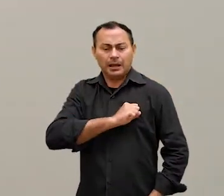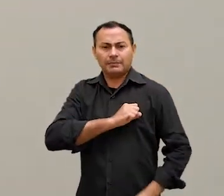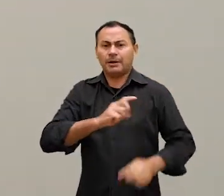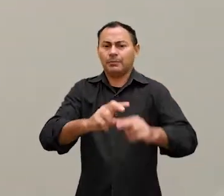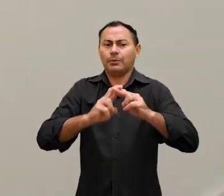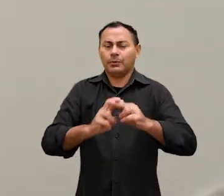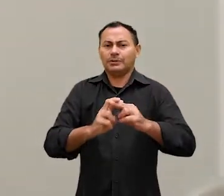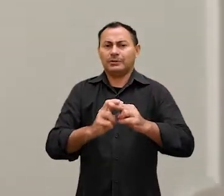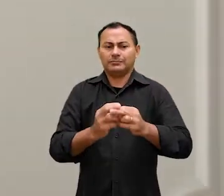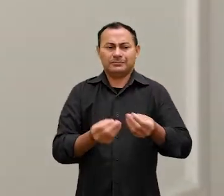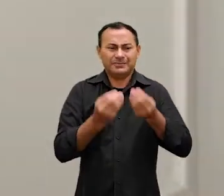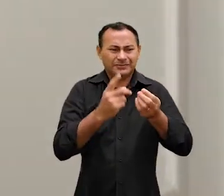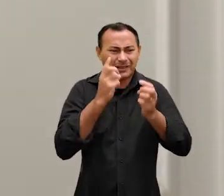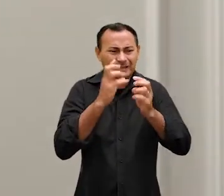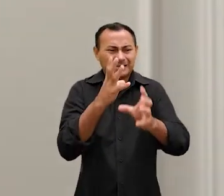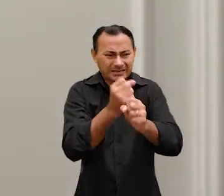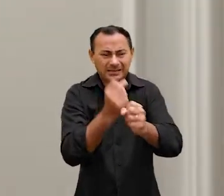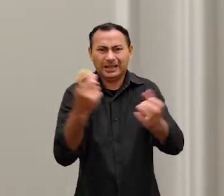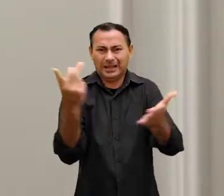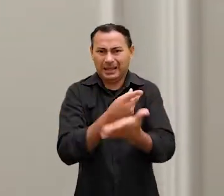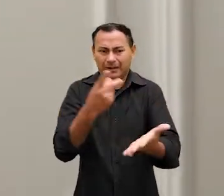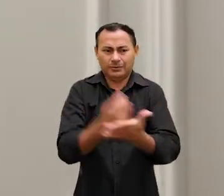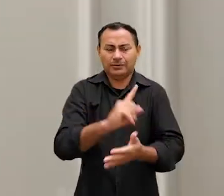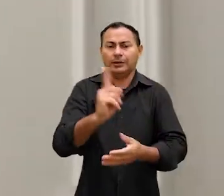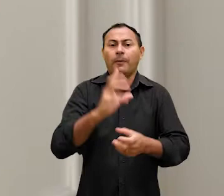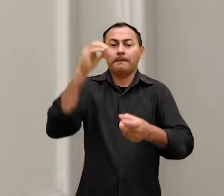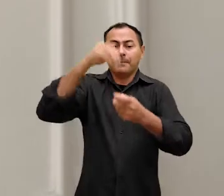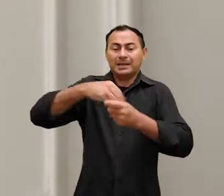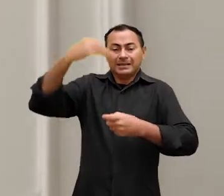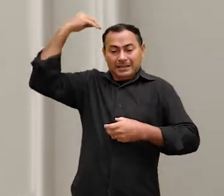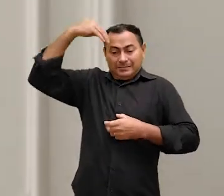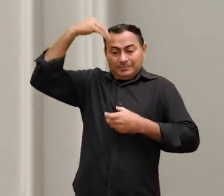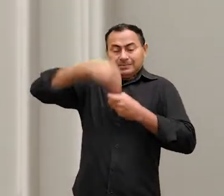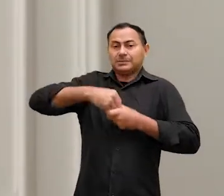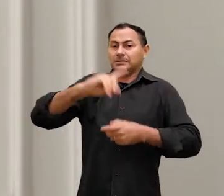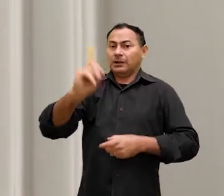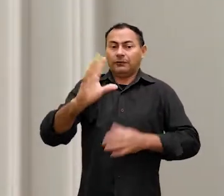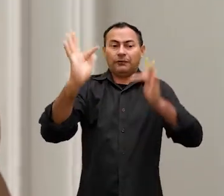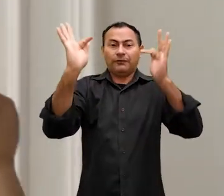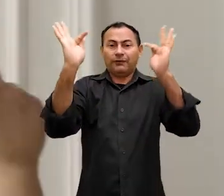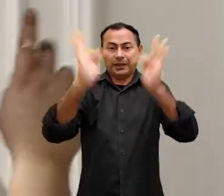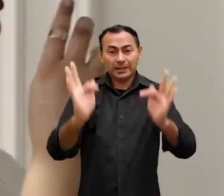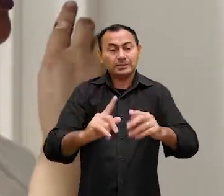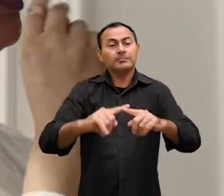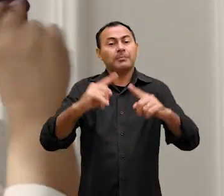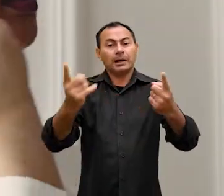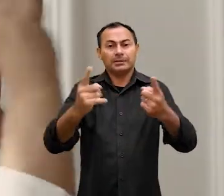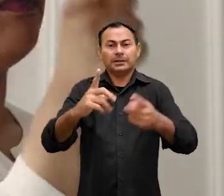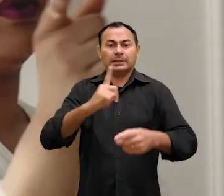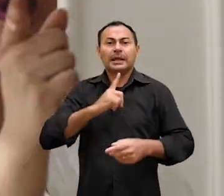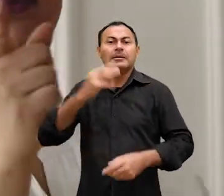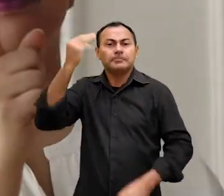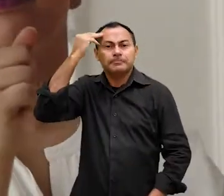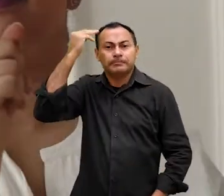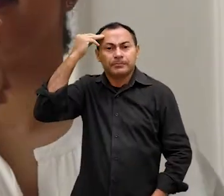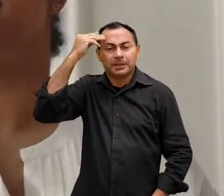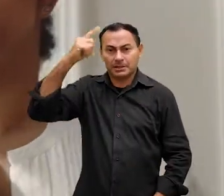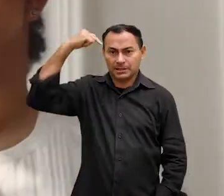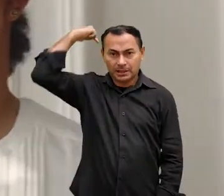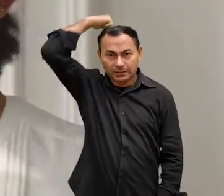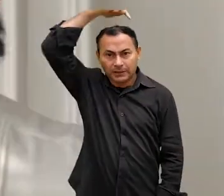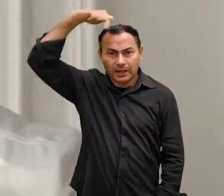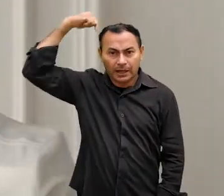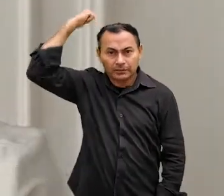fica contabilizando os erros dele, mesmo que interiormente você não esteja feliz com ele. Isso é ter uma memória